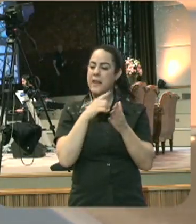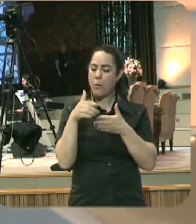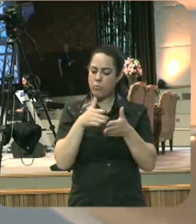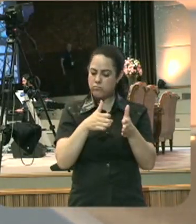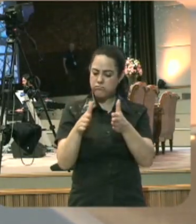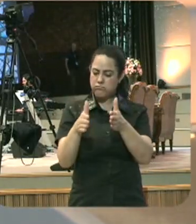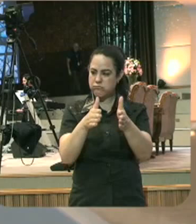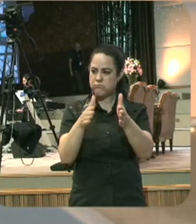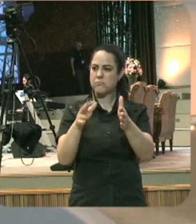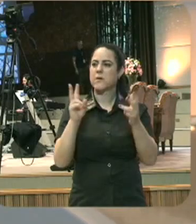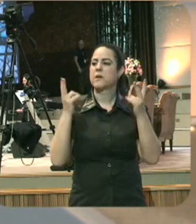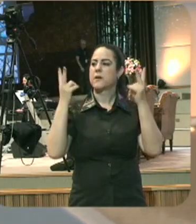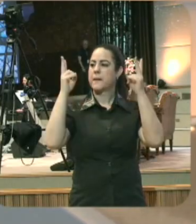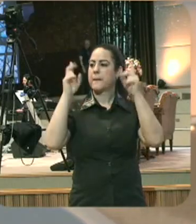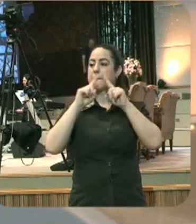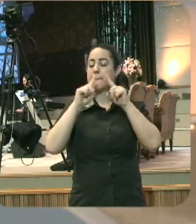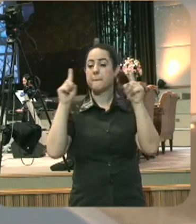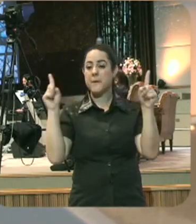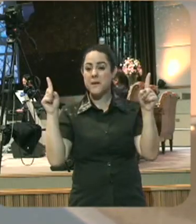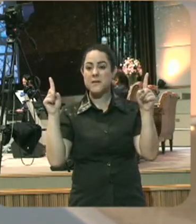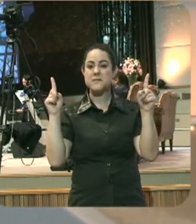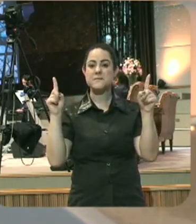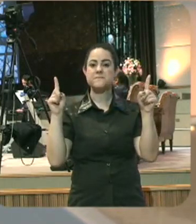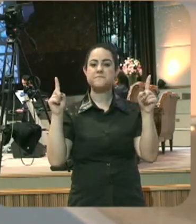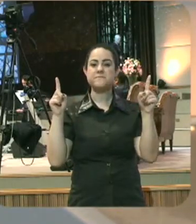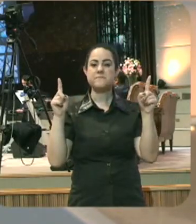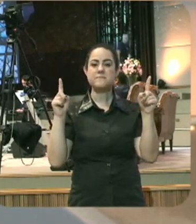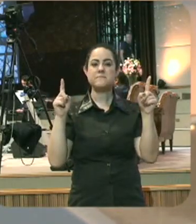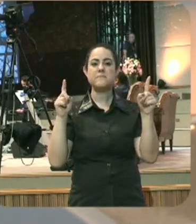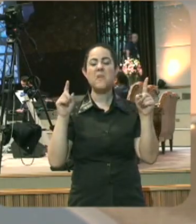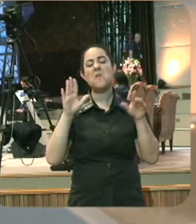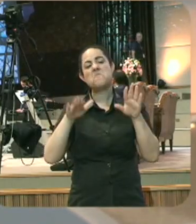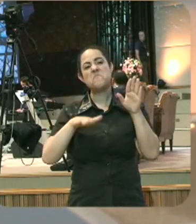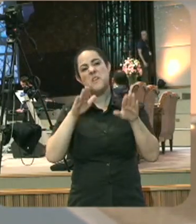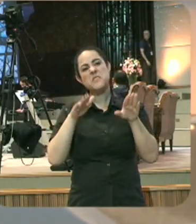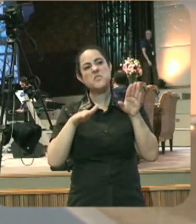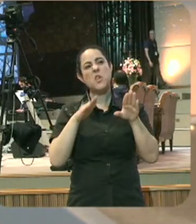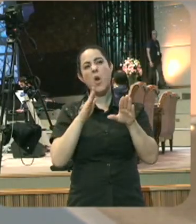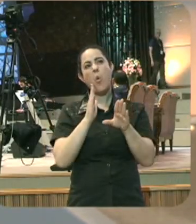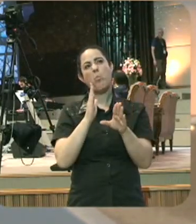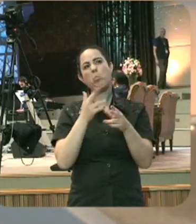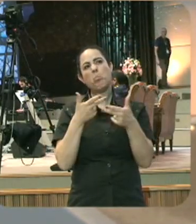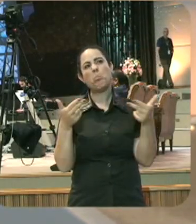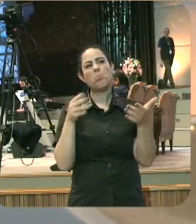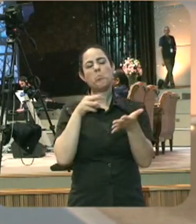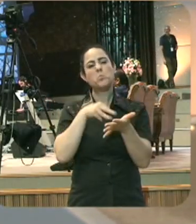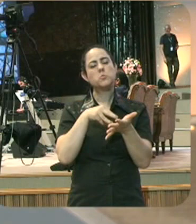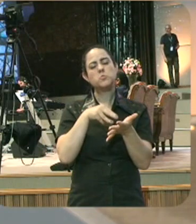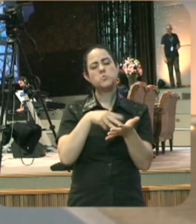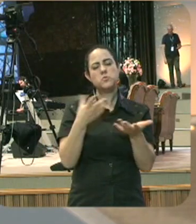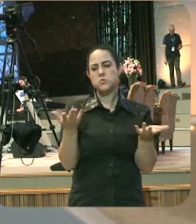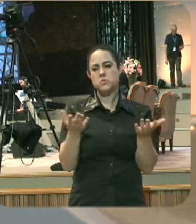vitória, mas quem sabe, por alguma razão,